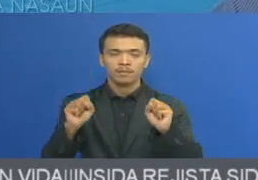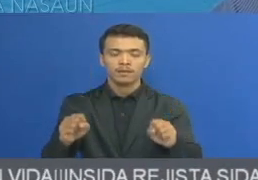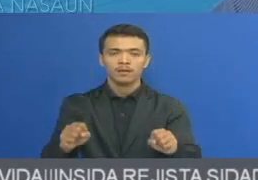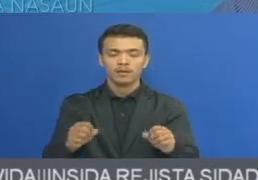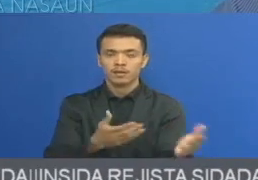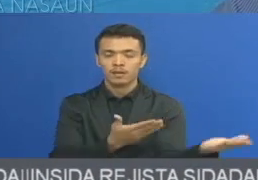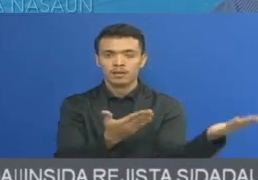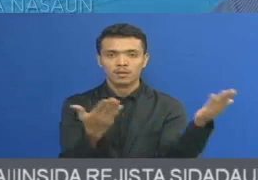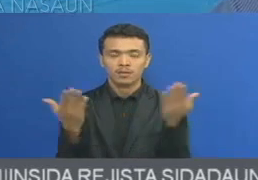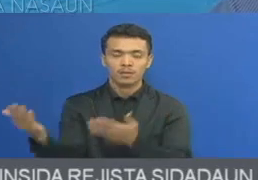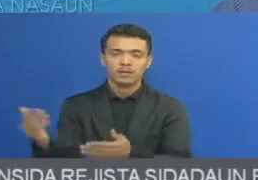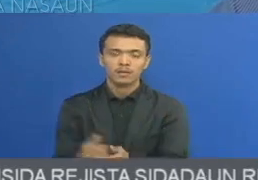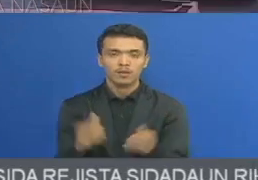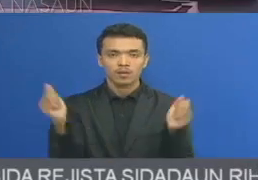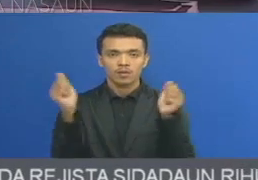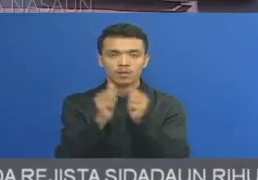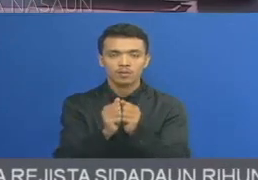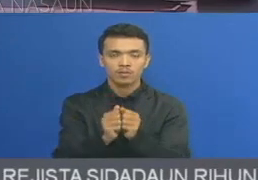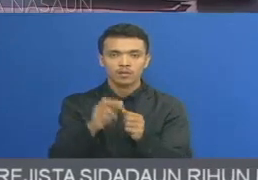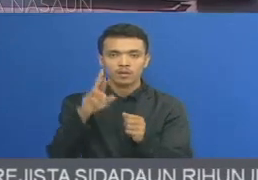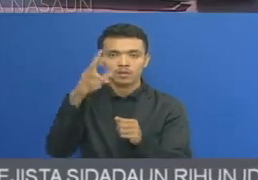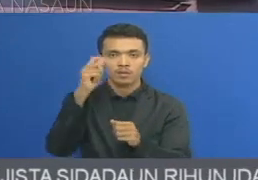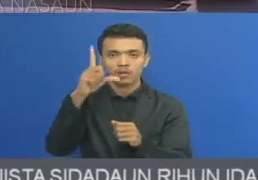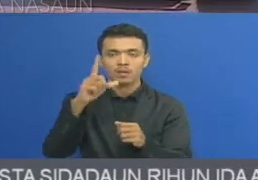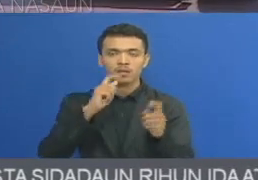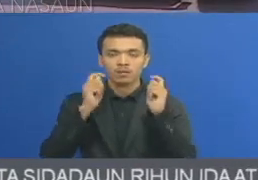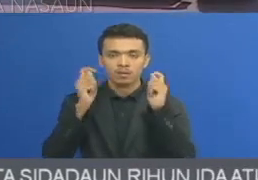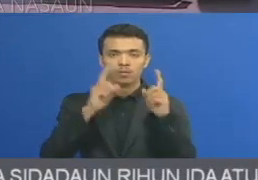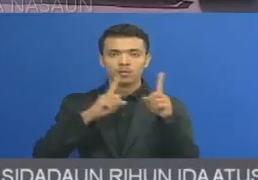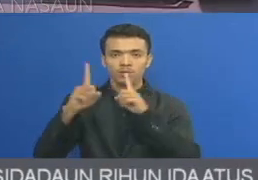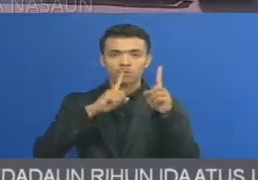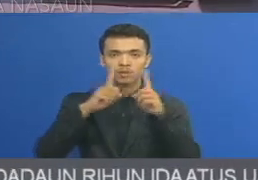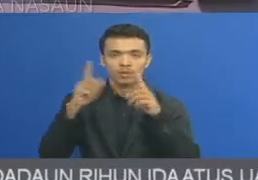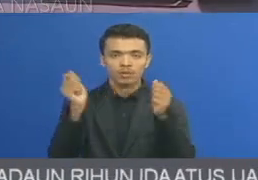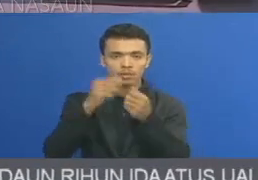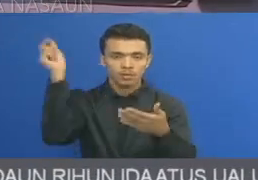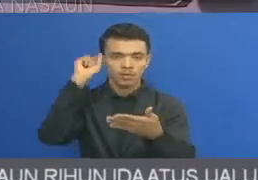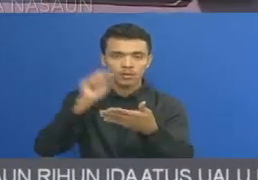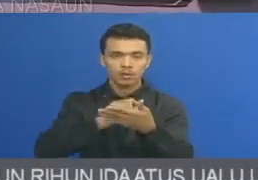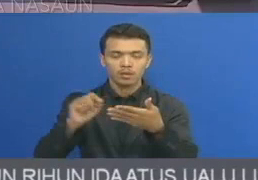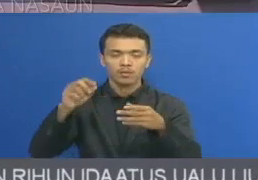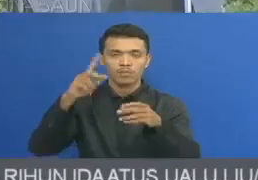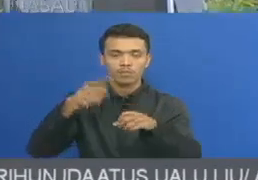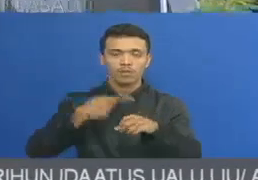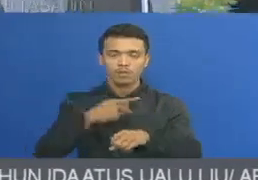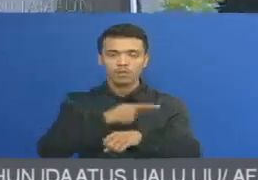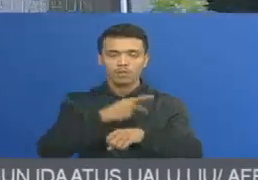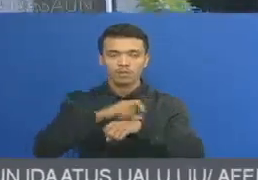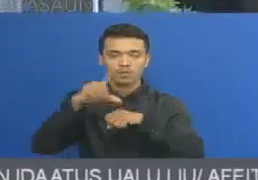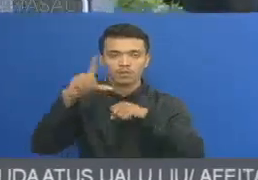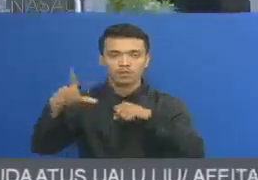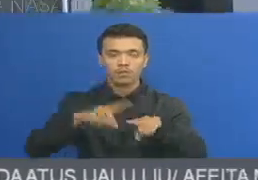bele lurva. Relacionado com a questão, né, RTTL tenta a confirmação com o secretário-geral do Parlamento Nacional, Adelino